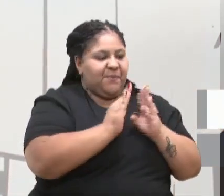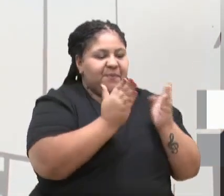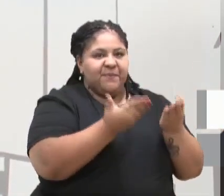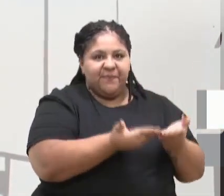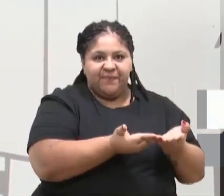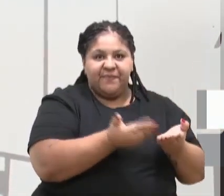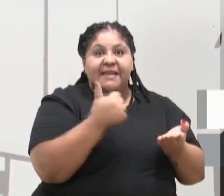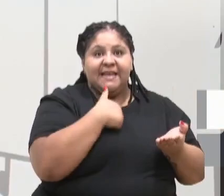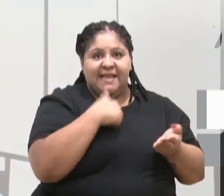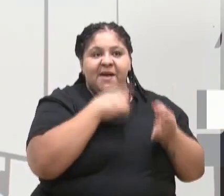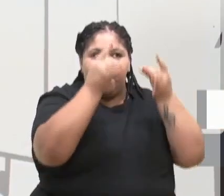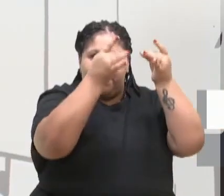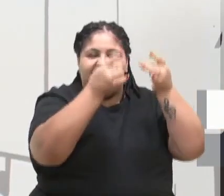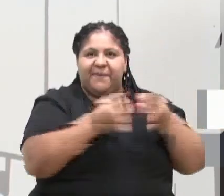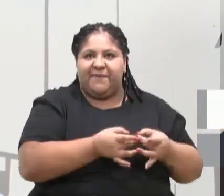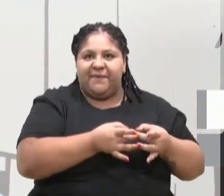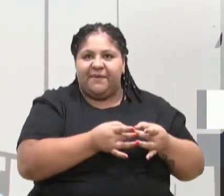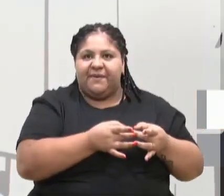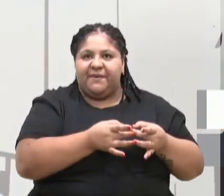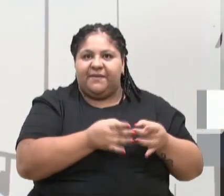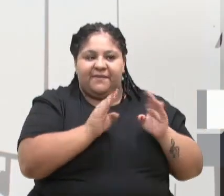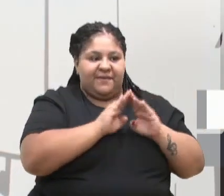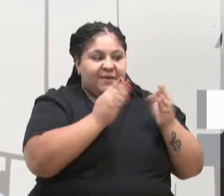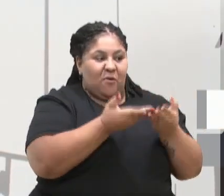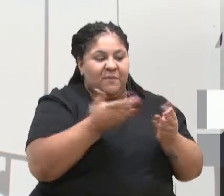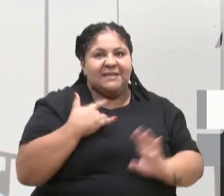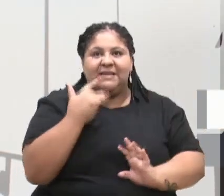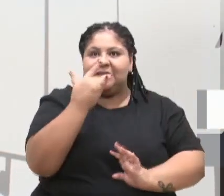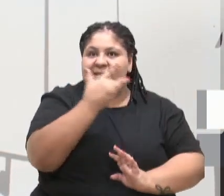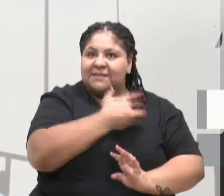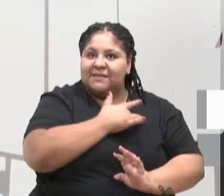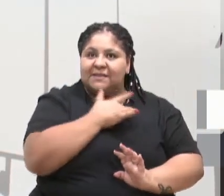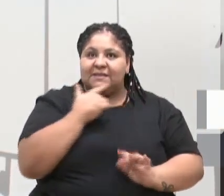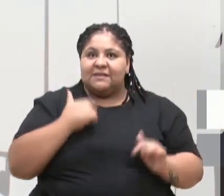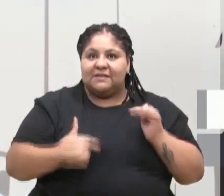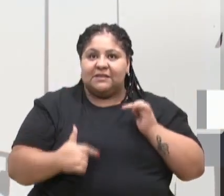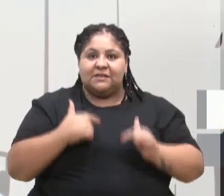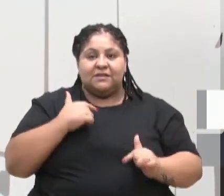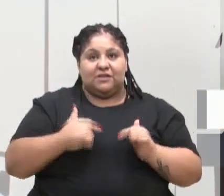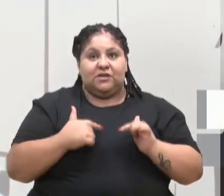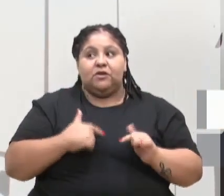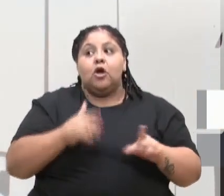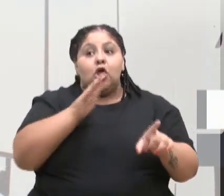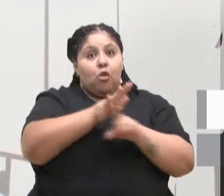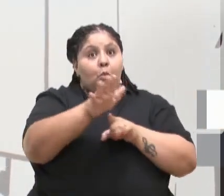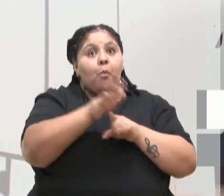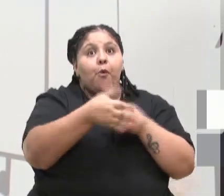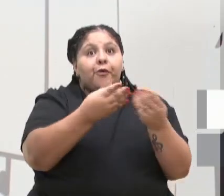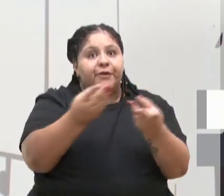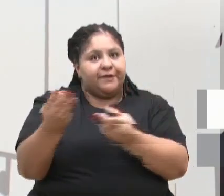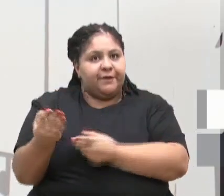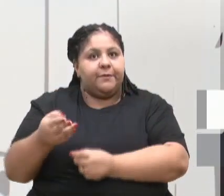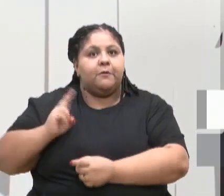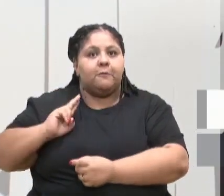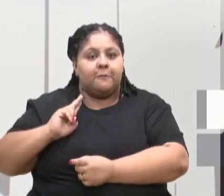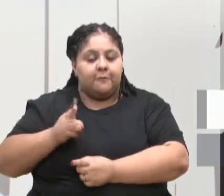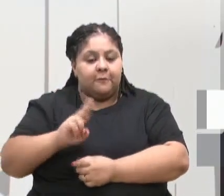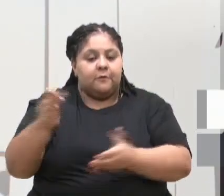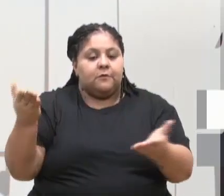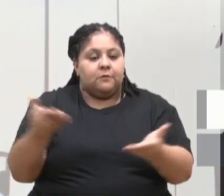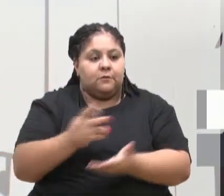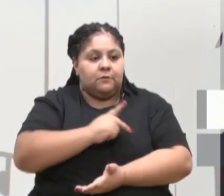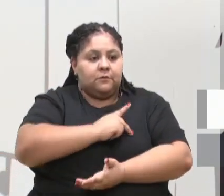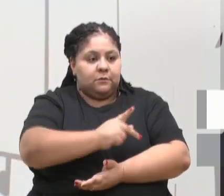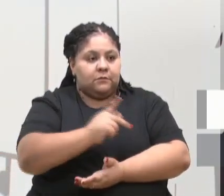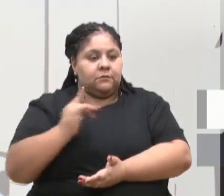eu, especialmente, estando na Comissão de Saúde, o meu trabalho demandou muito. E eu continuo agora como presidente da Comissão de